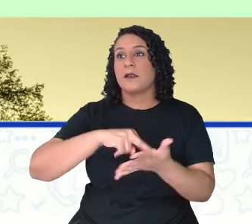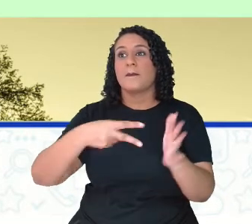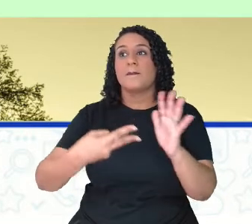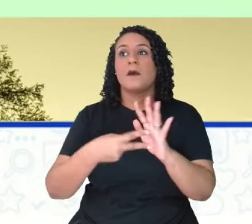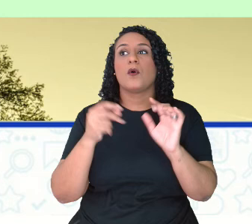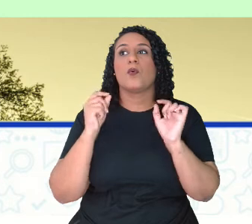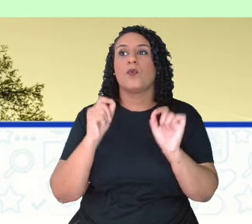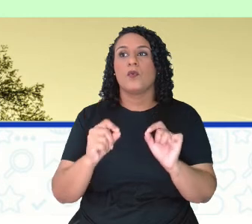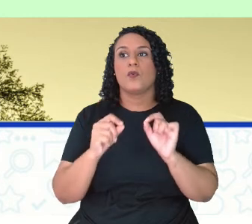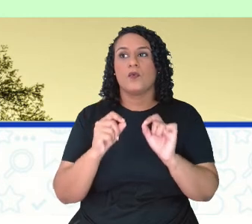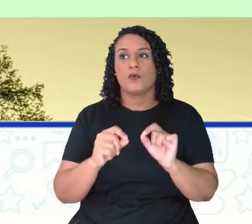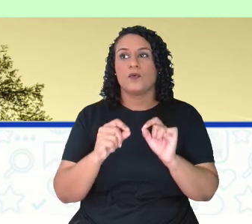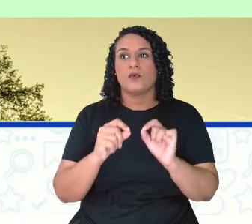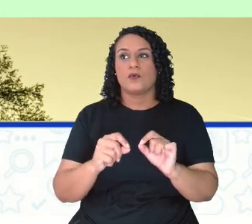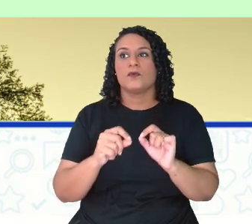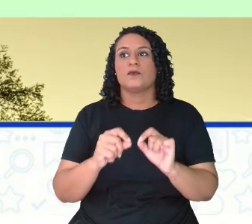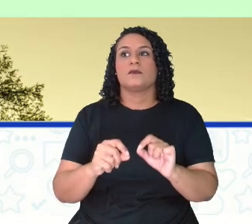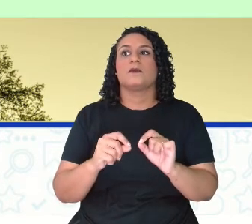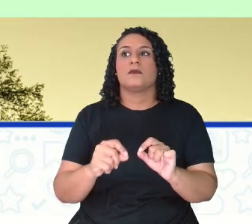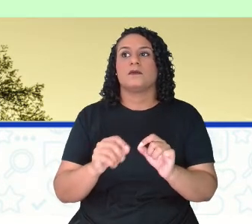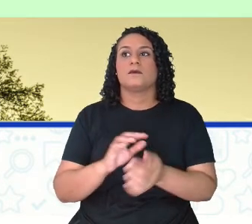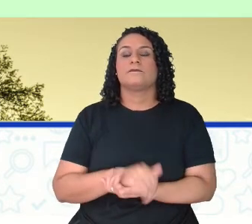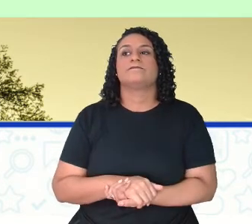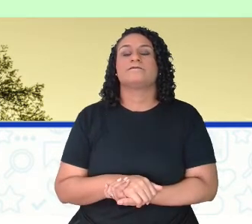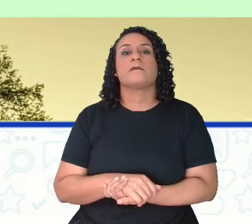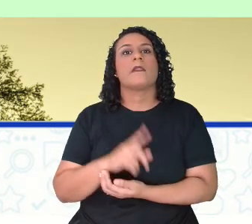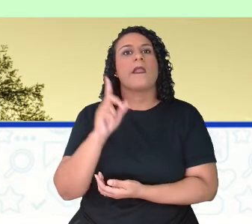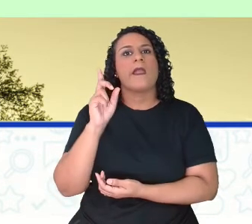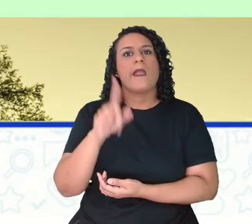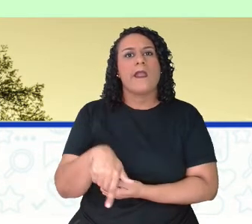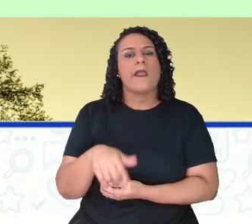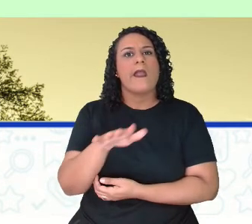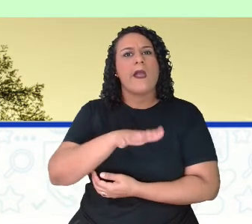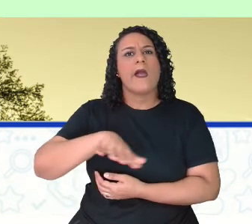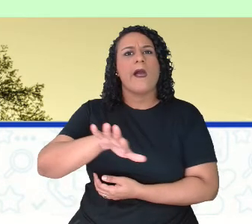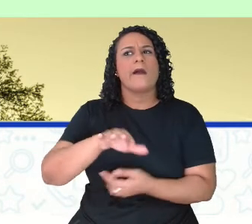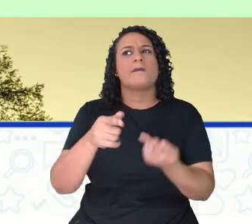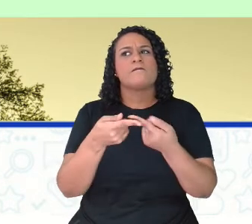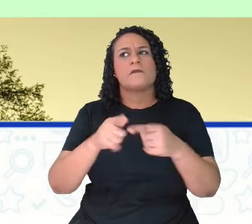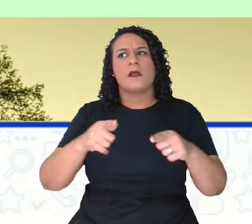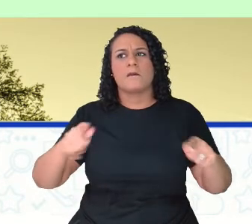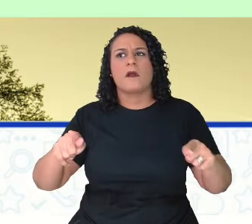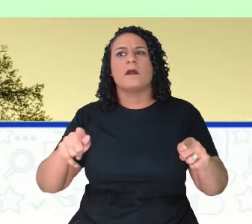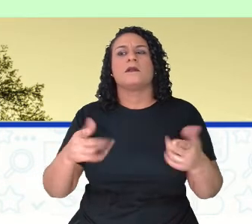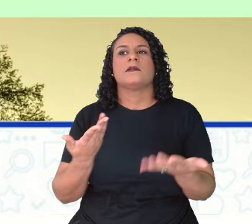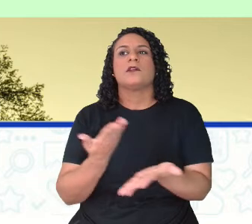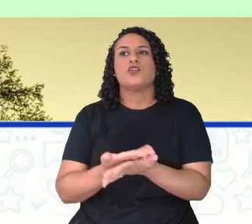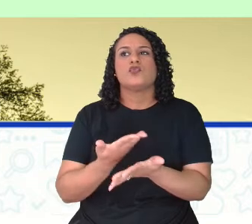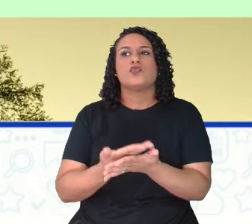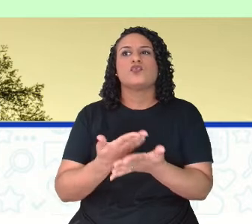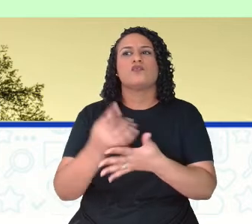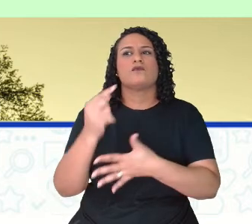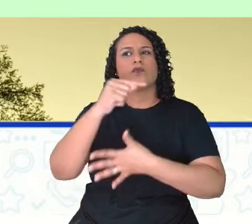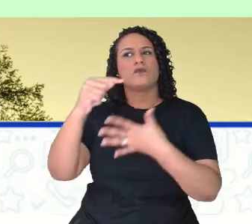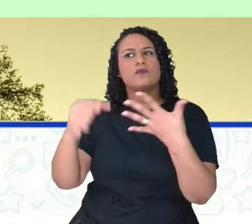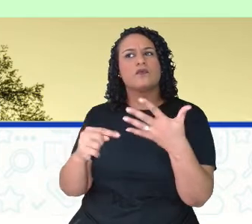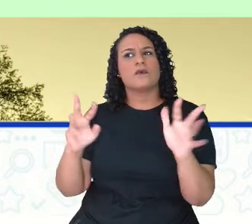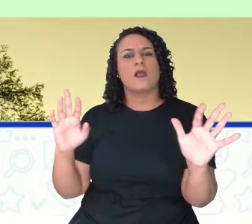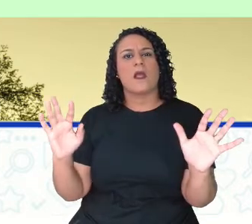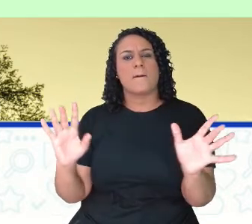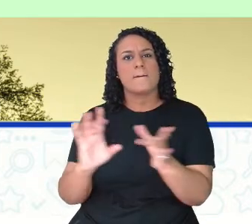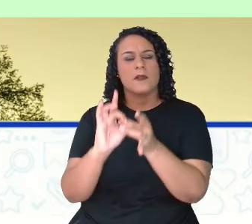é a parte da gramática que estuda os aspectos relacionados ao sentido das palavras